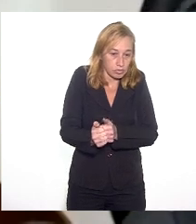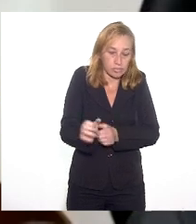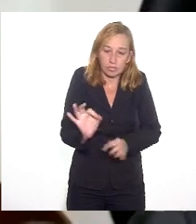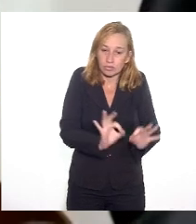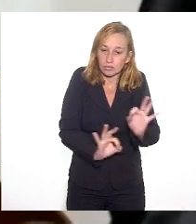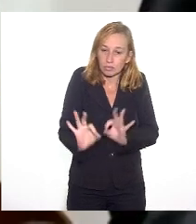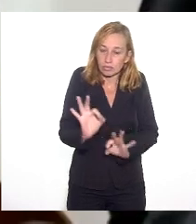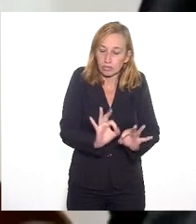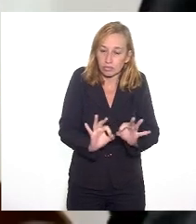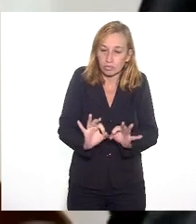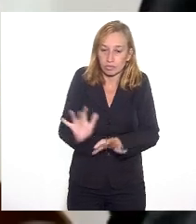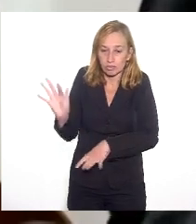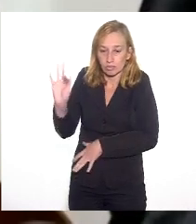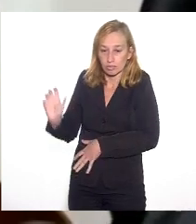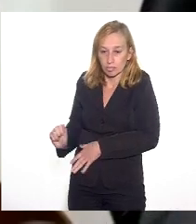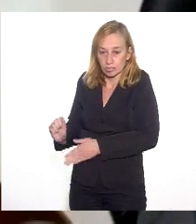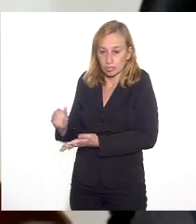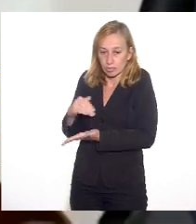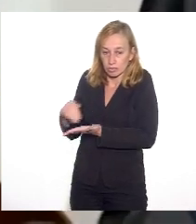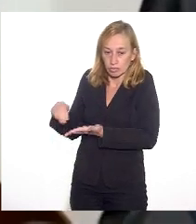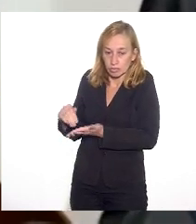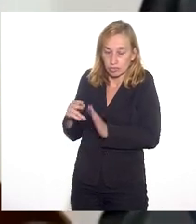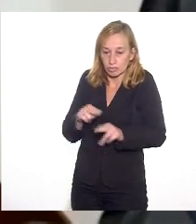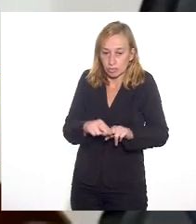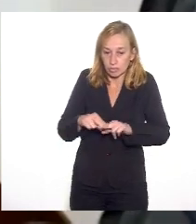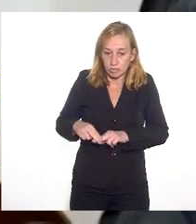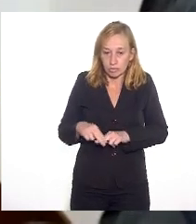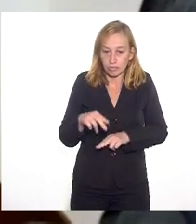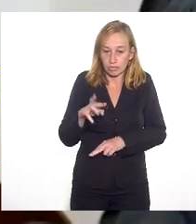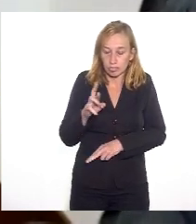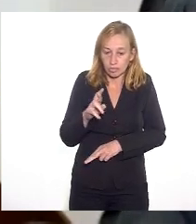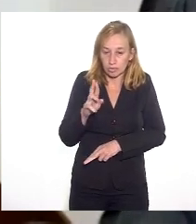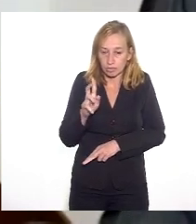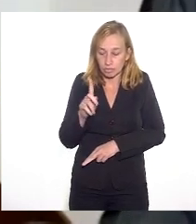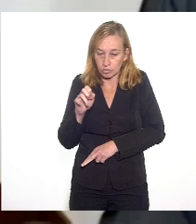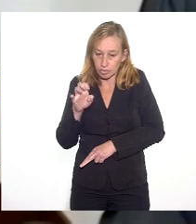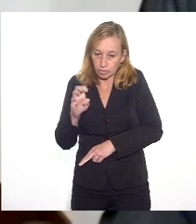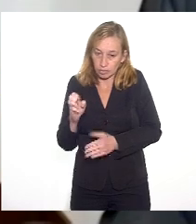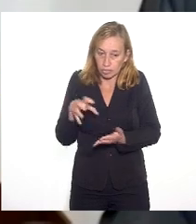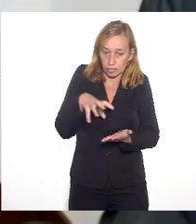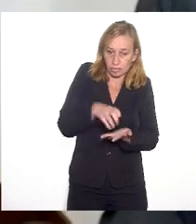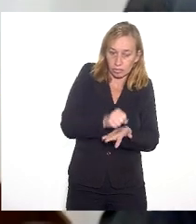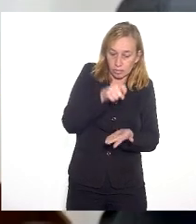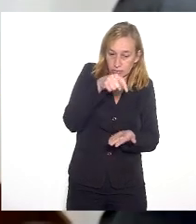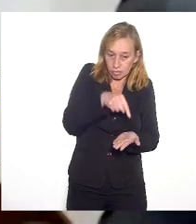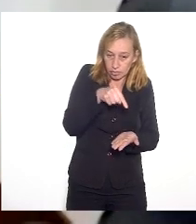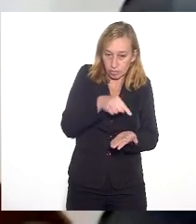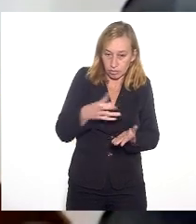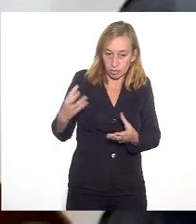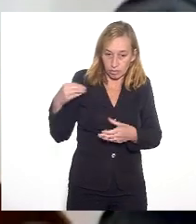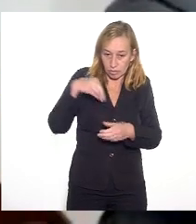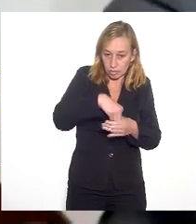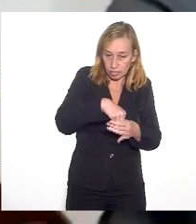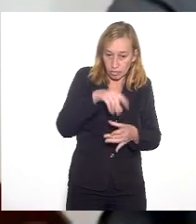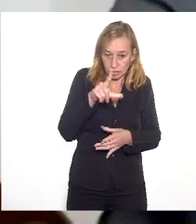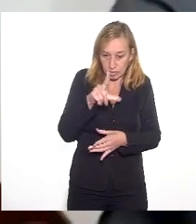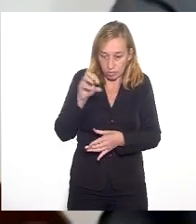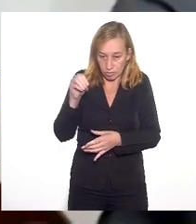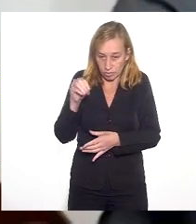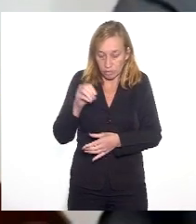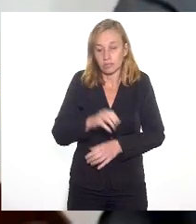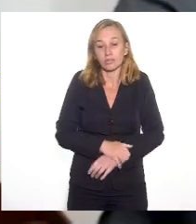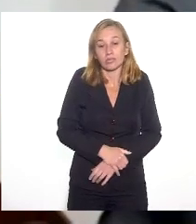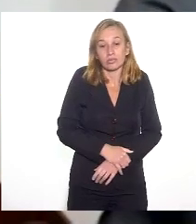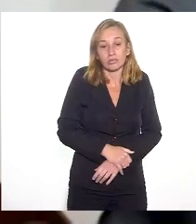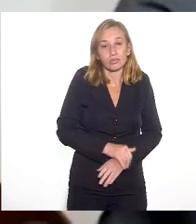planejamento e a fazenda por conta do regime. Tem que constar no regime. E aí eles incluíram na LDO.